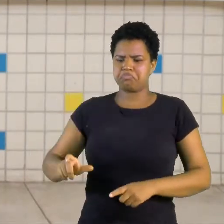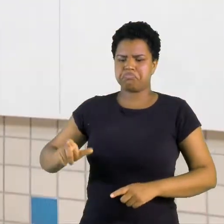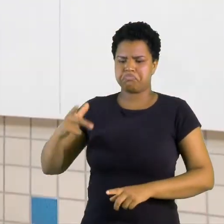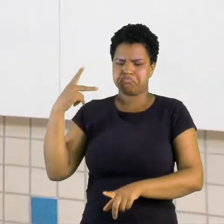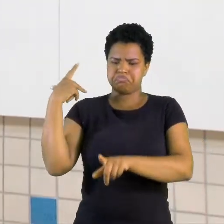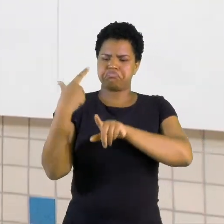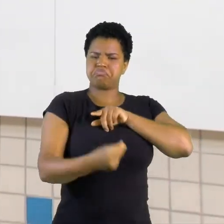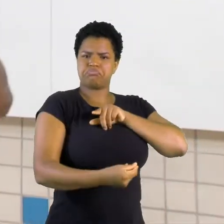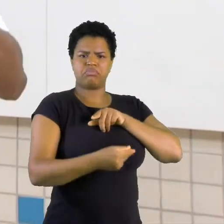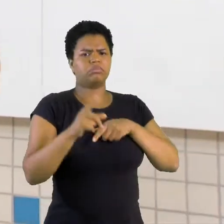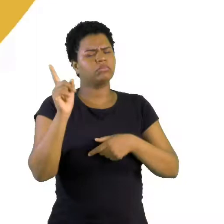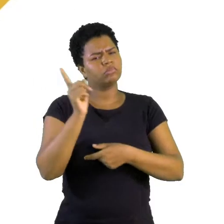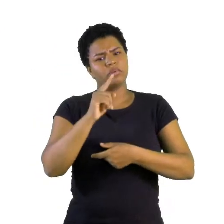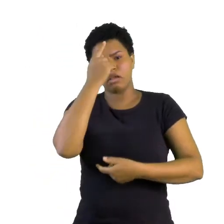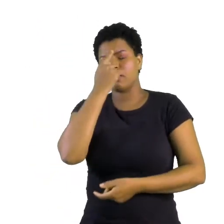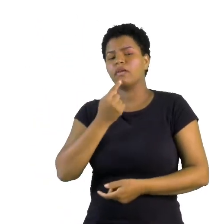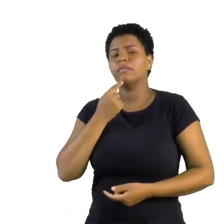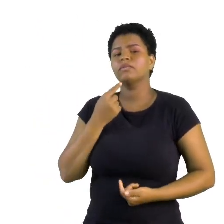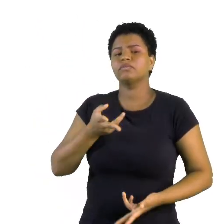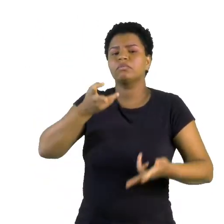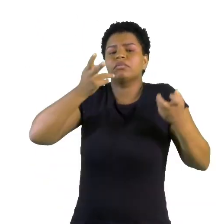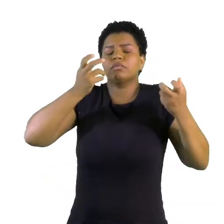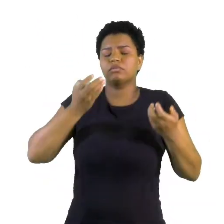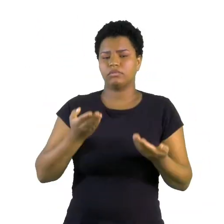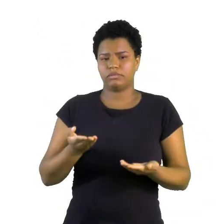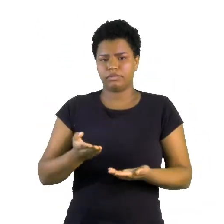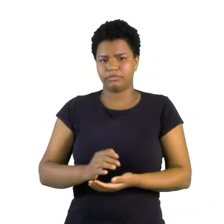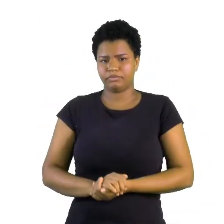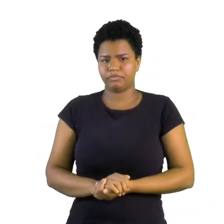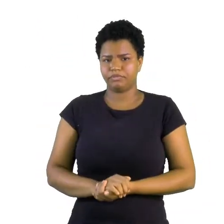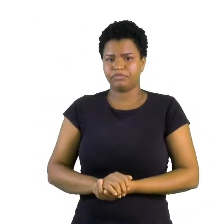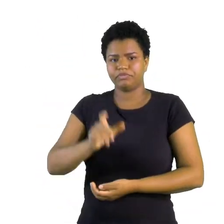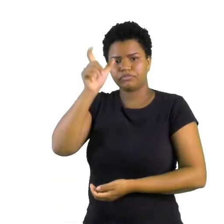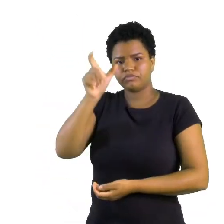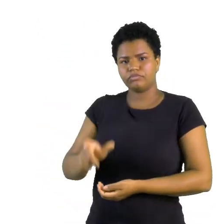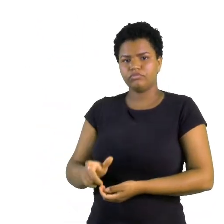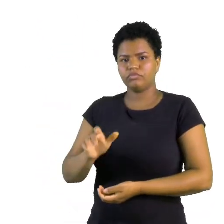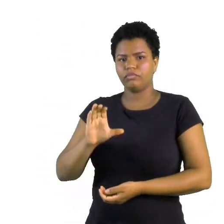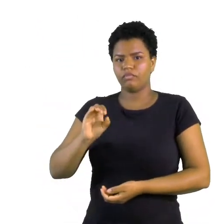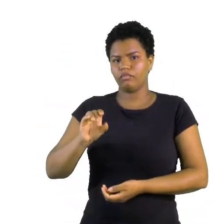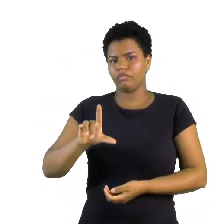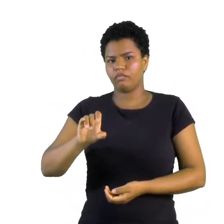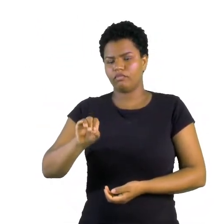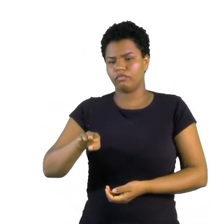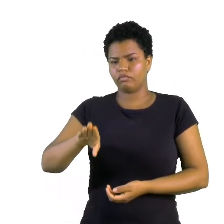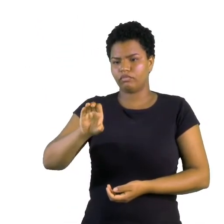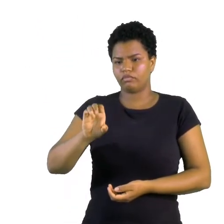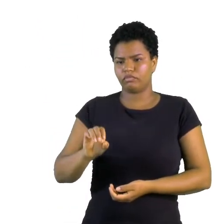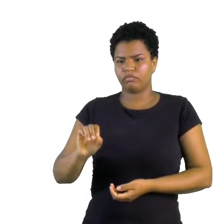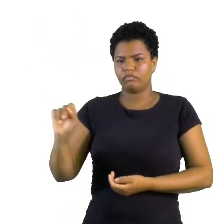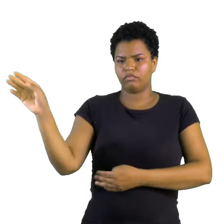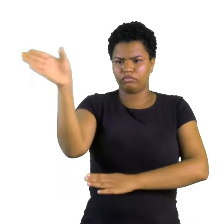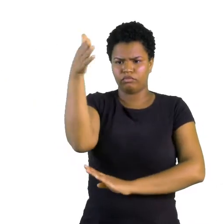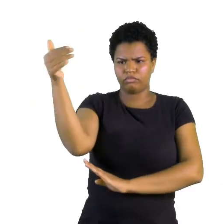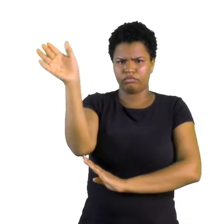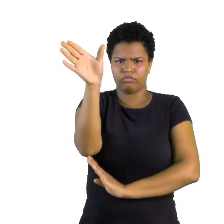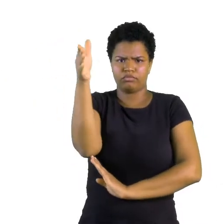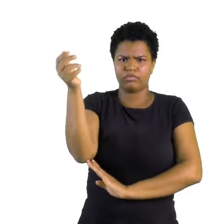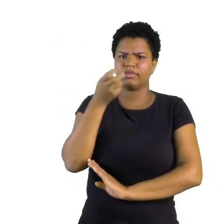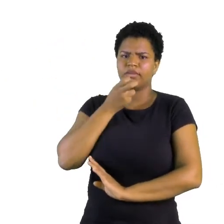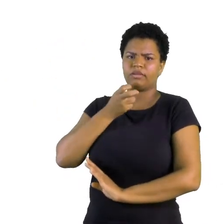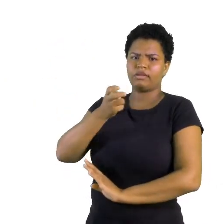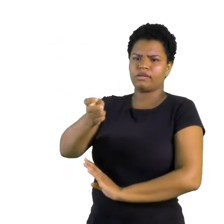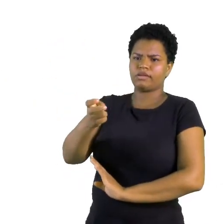né, como na imagem vocês podem notar, né, a figura de Colombo, certo? Com a sua bandeira e ficando na terra, de um lado